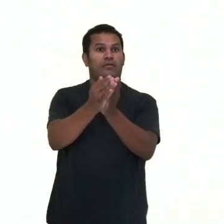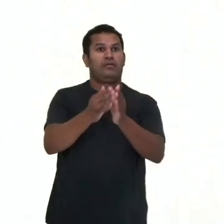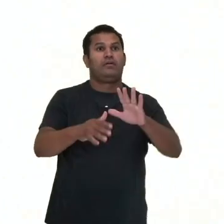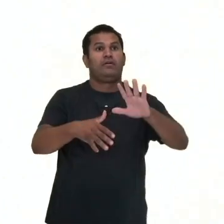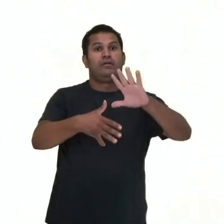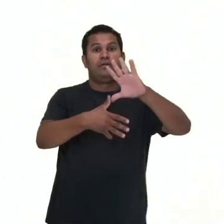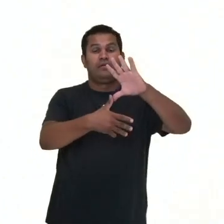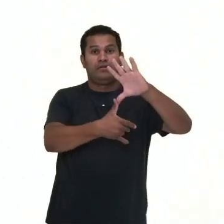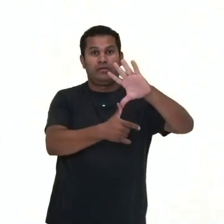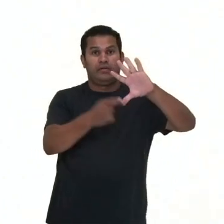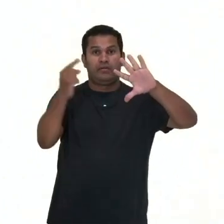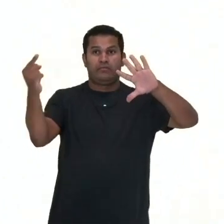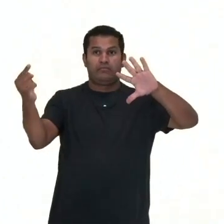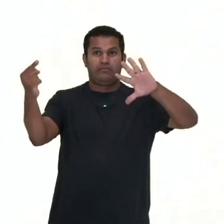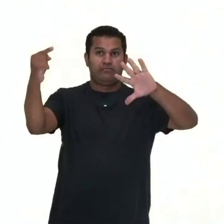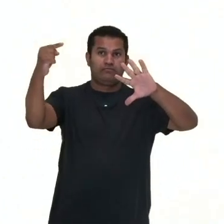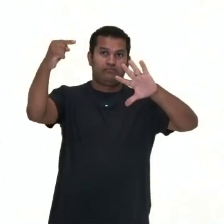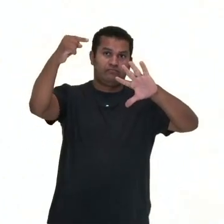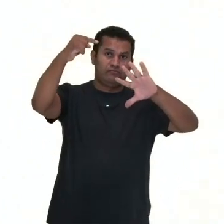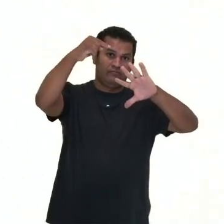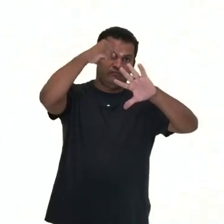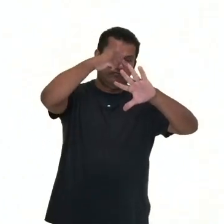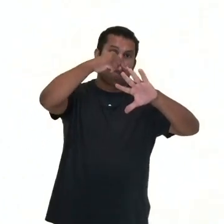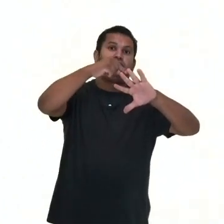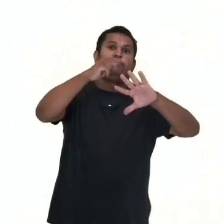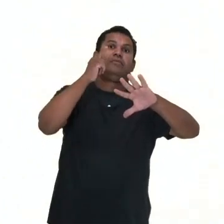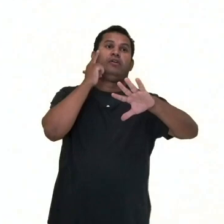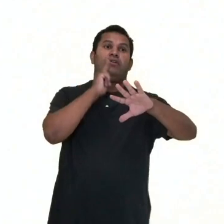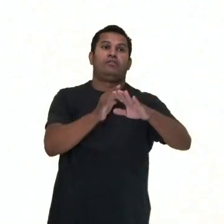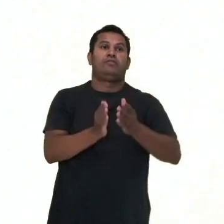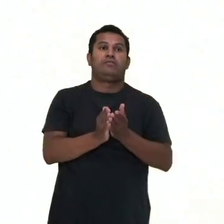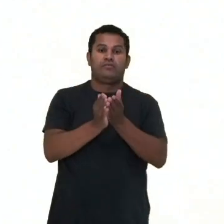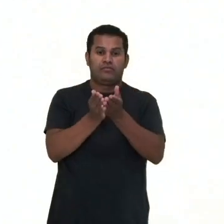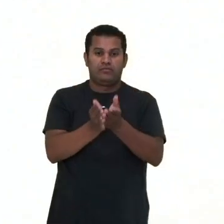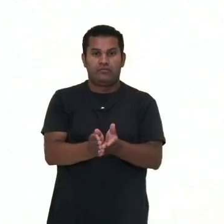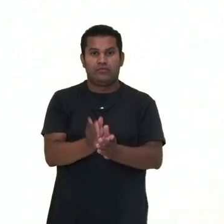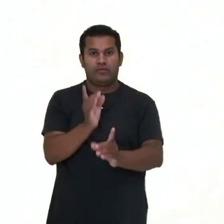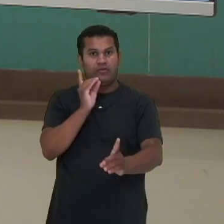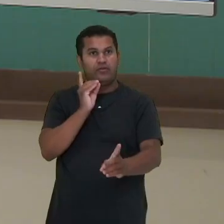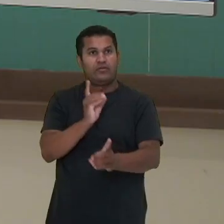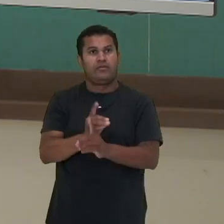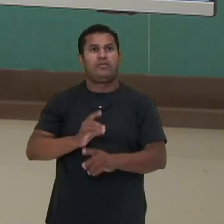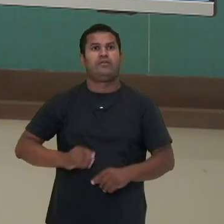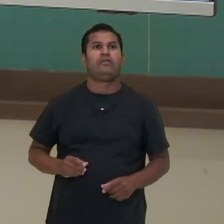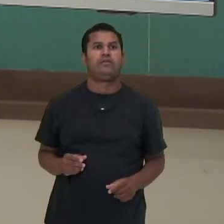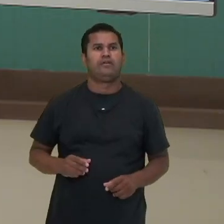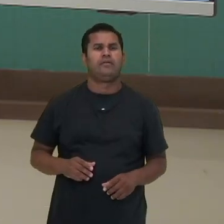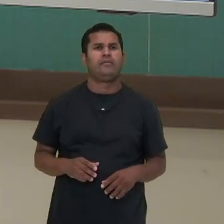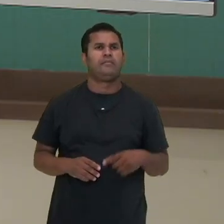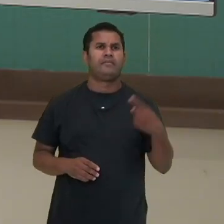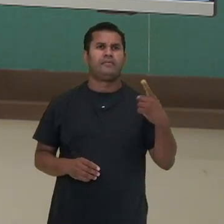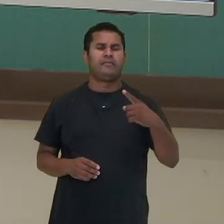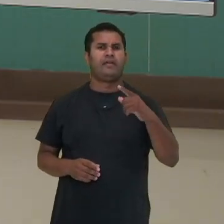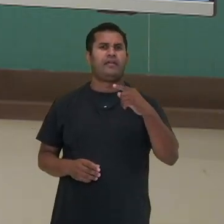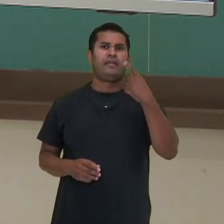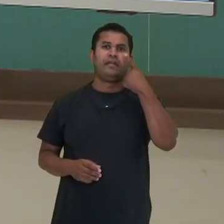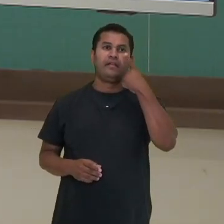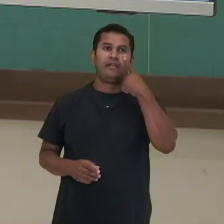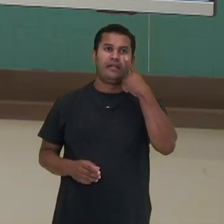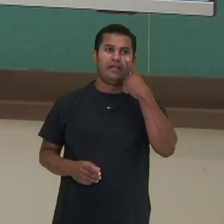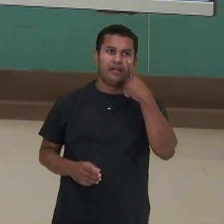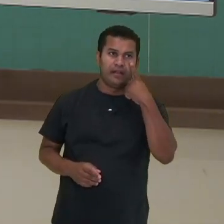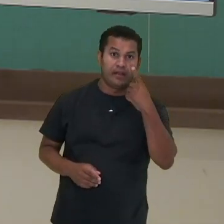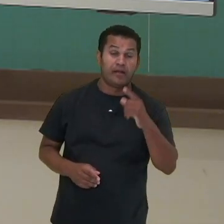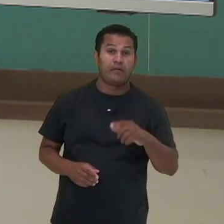Nova Zembla, em busca da passagem para o sul. Então, veja, eles tentaram passar pelo norte, pela